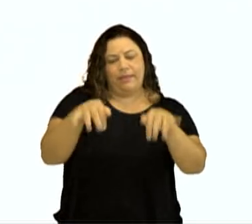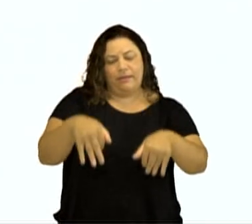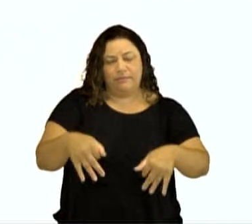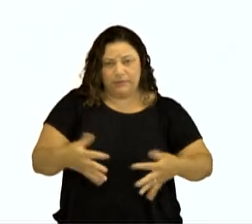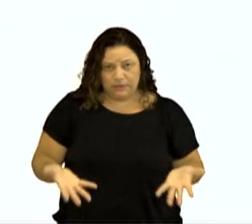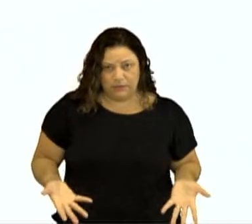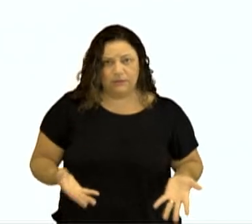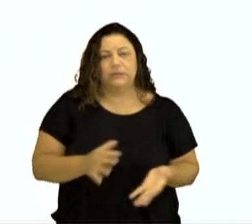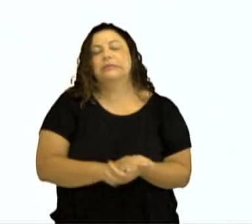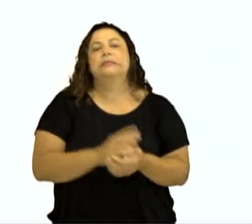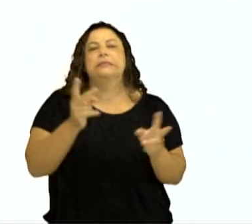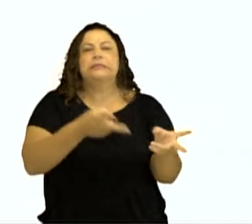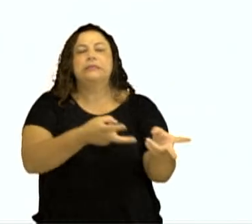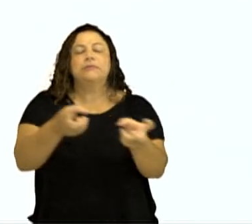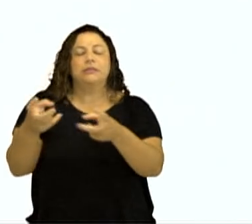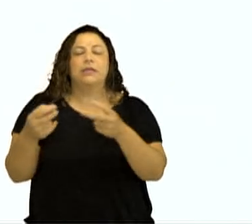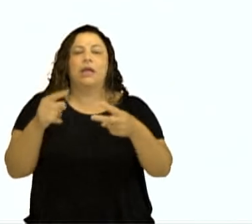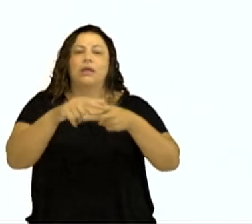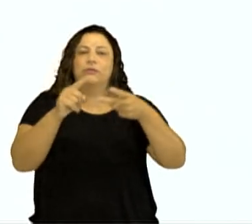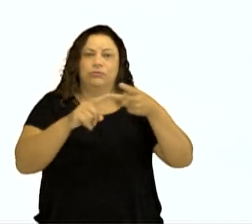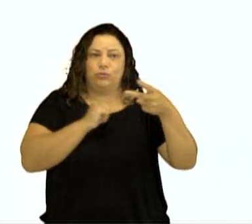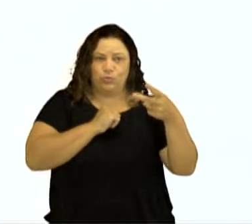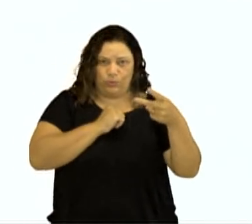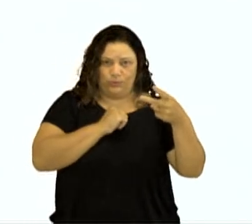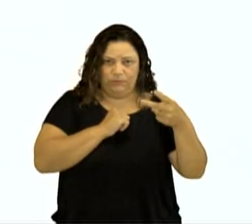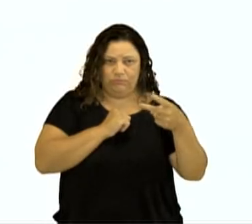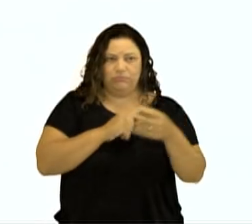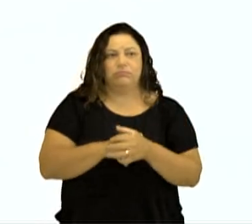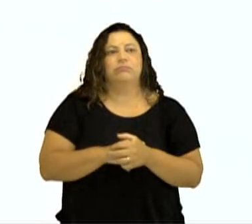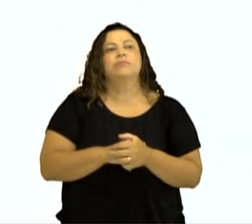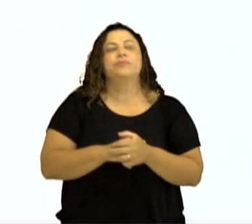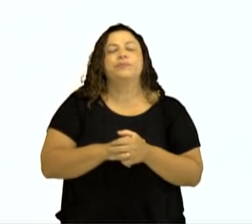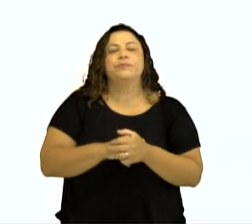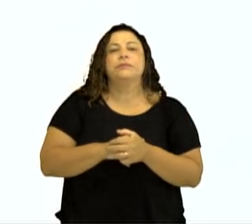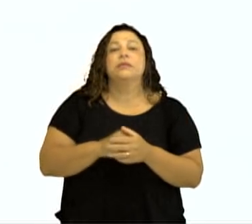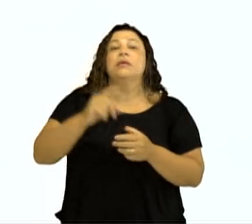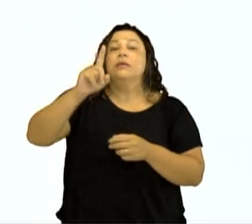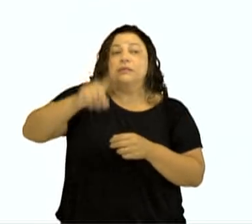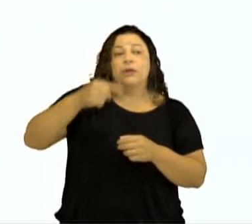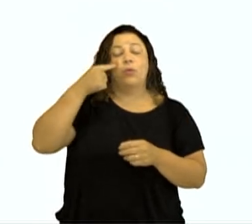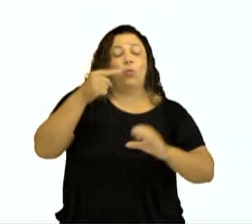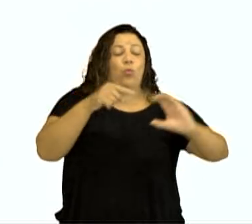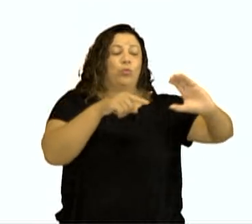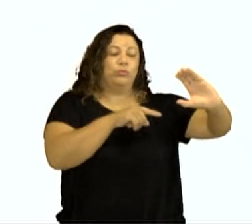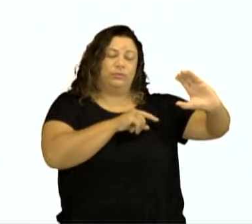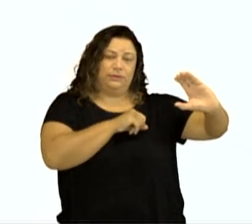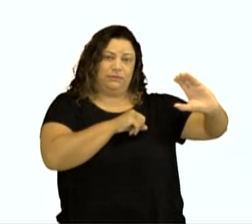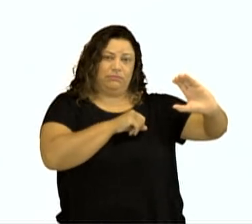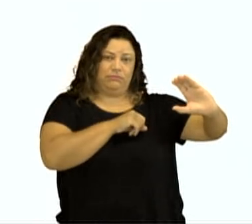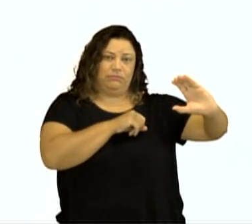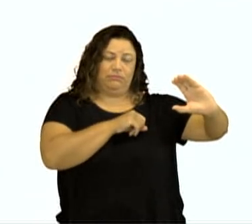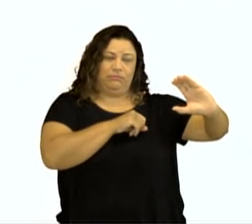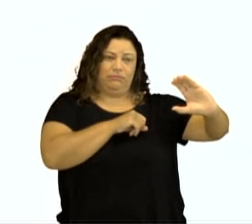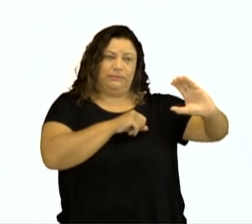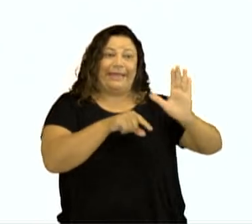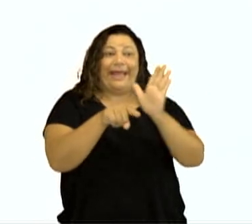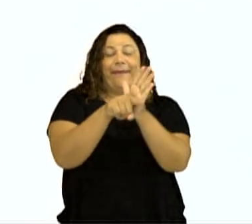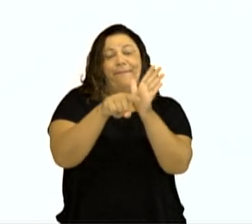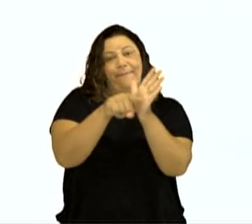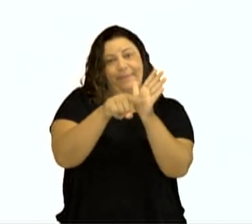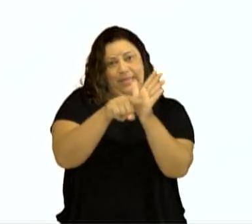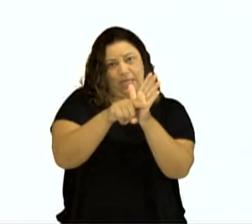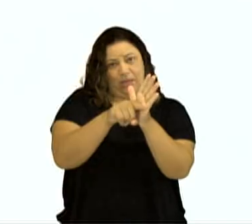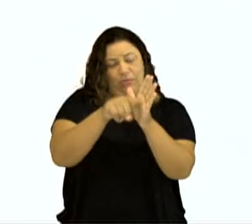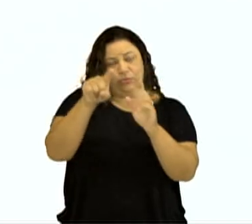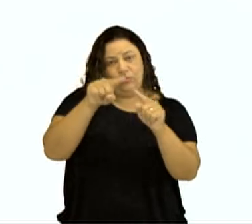tenho que olhar as duas extremidades dos intervalos. Considere os intervalos C do menos infinito, que estará sempre